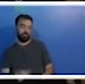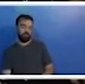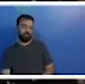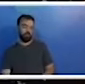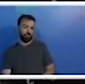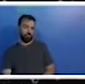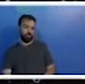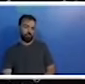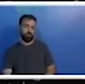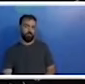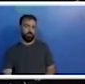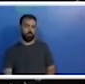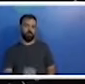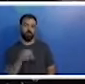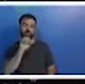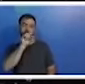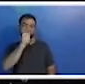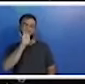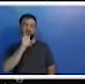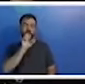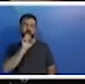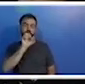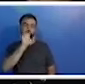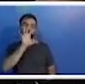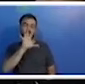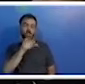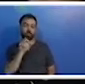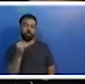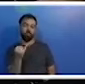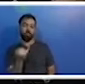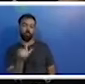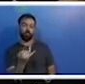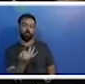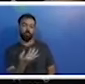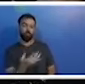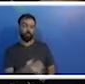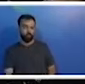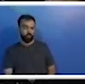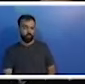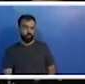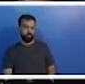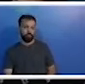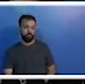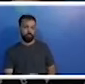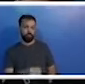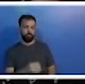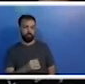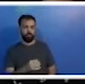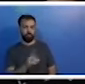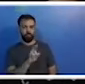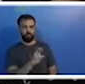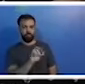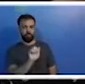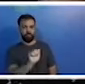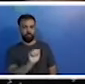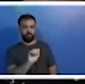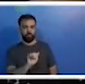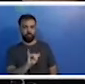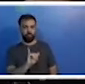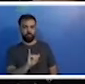palavra e quantas vezes nós falamos Nós abrimos a boca para falar essa palavra raiva vamos lá ai